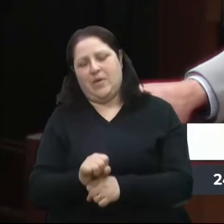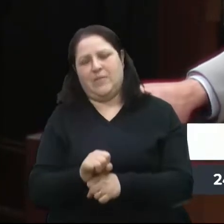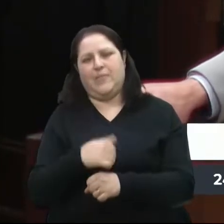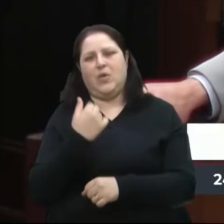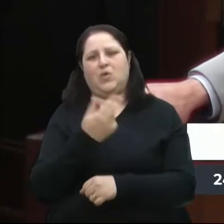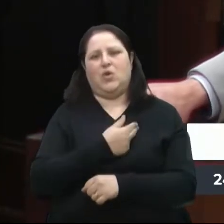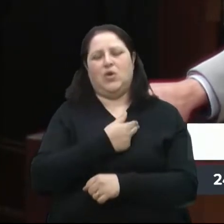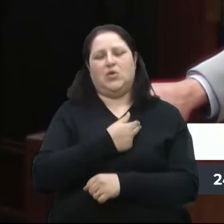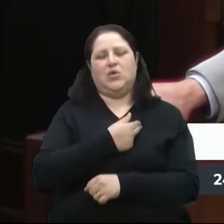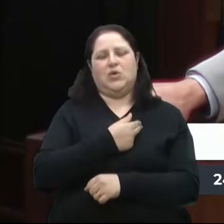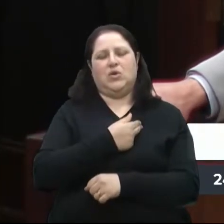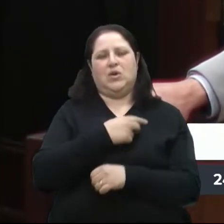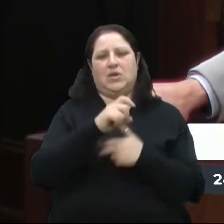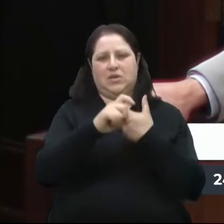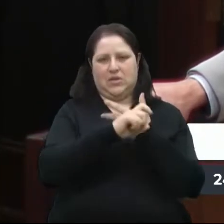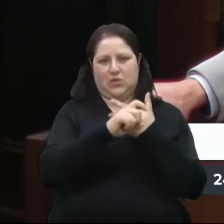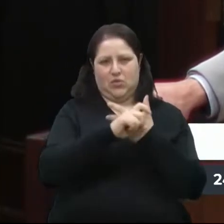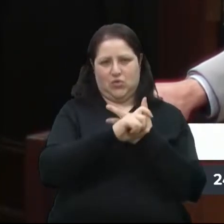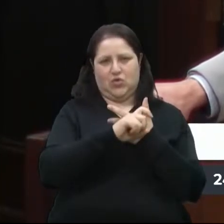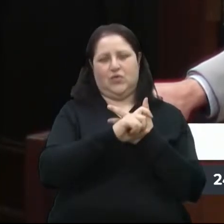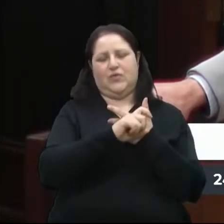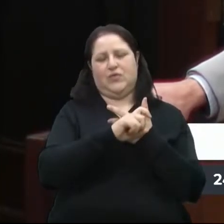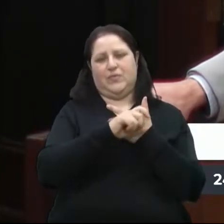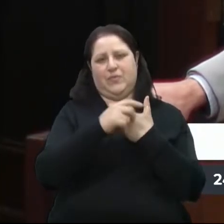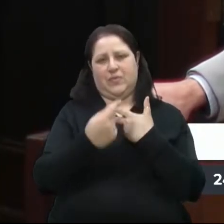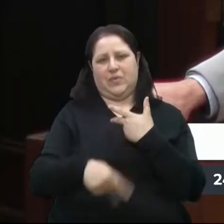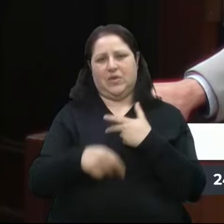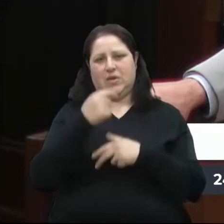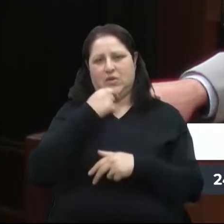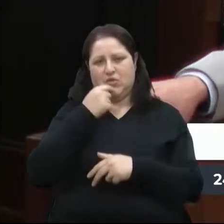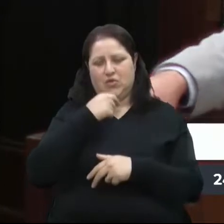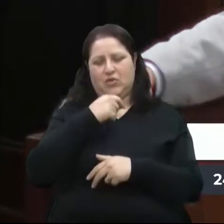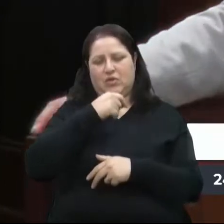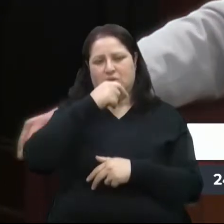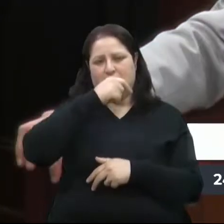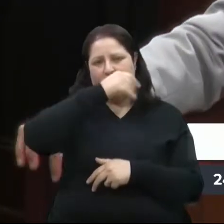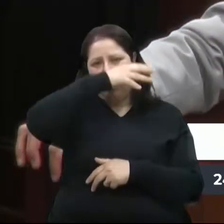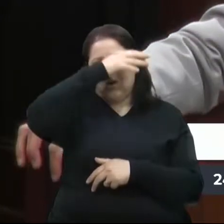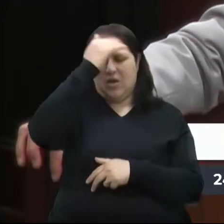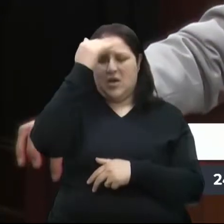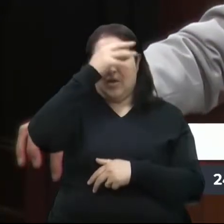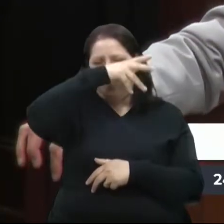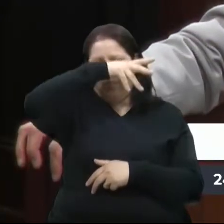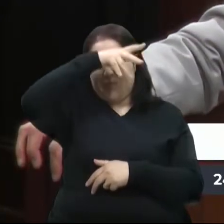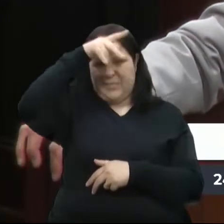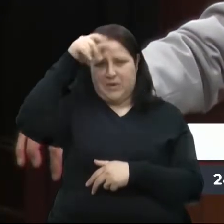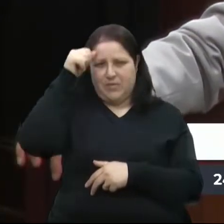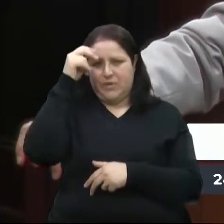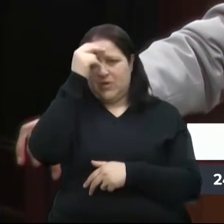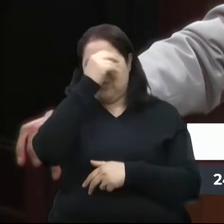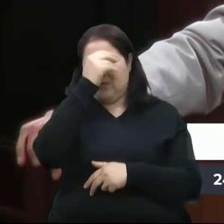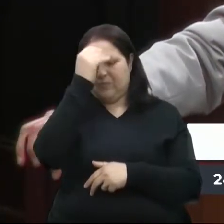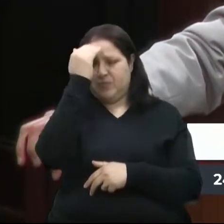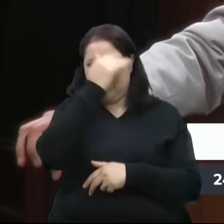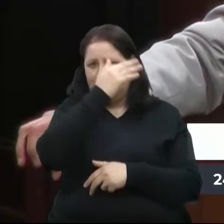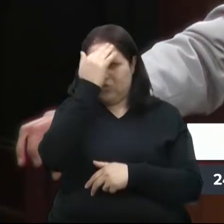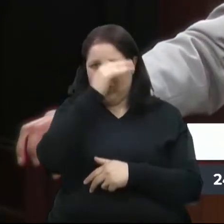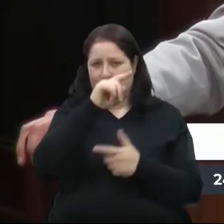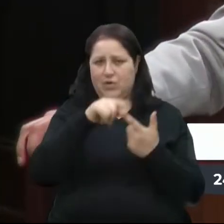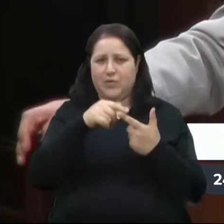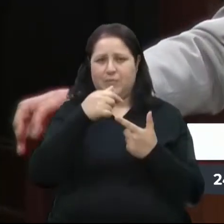Sul, que envolve o prefeito Adiló, a vice-prefeita Paula Iores, nós vereadores, nosso líder de